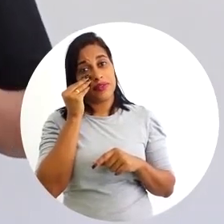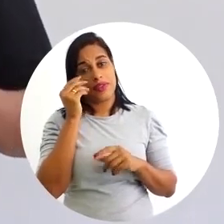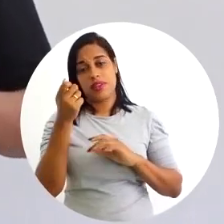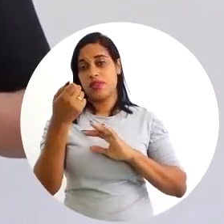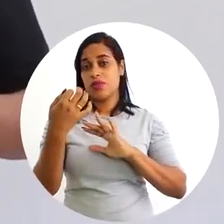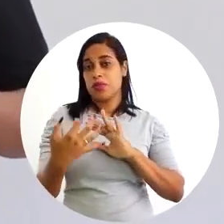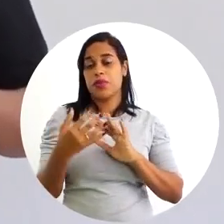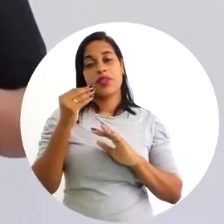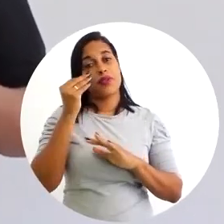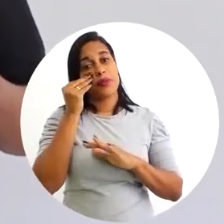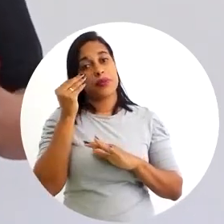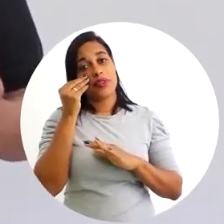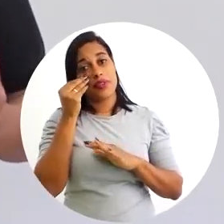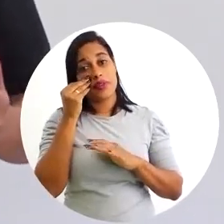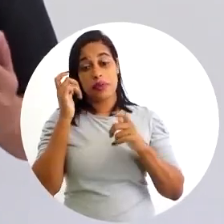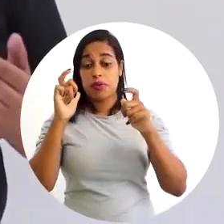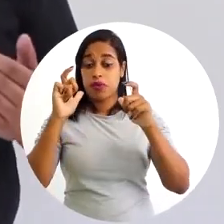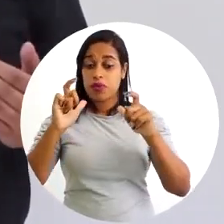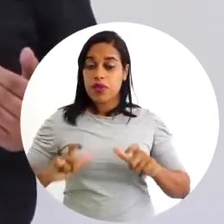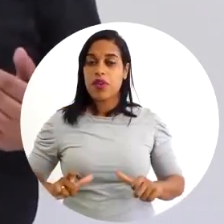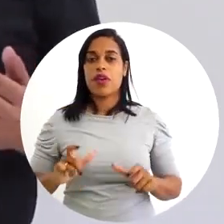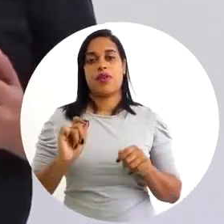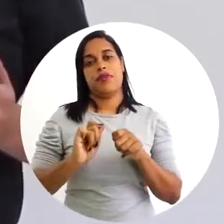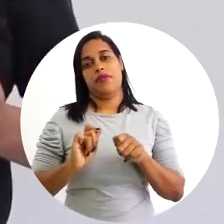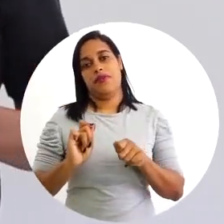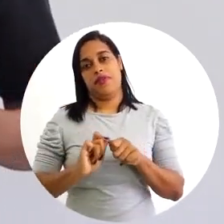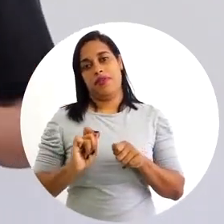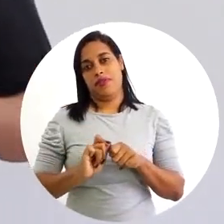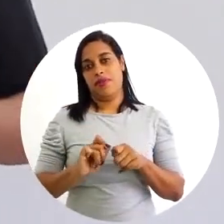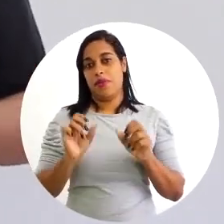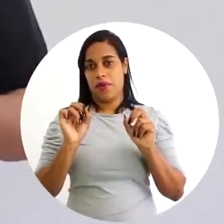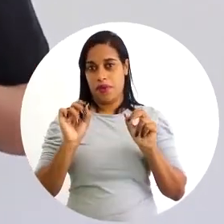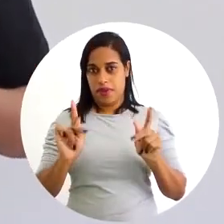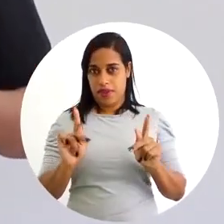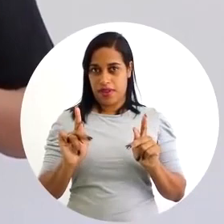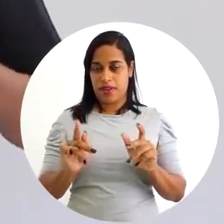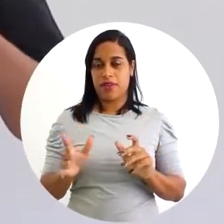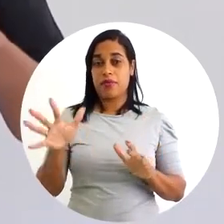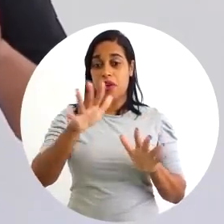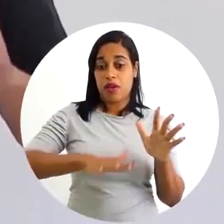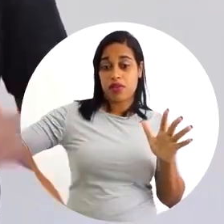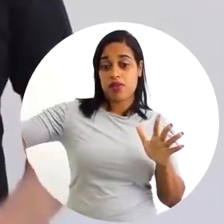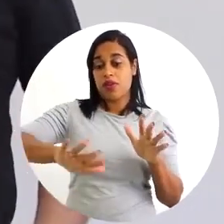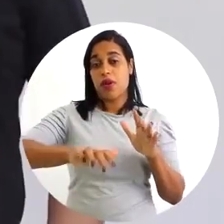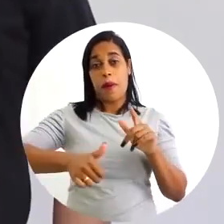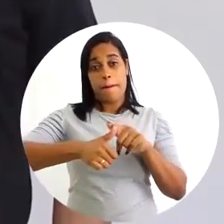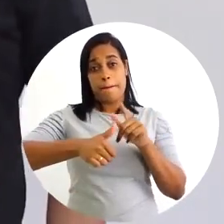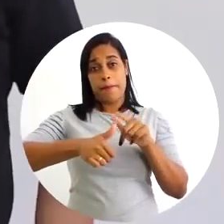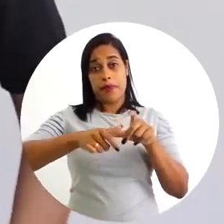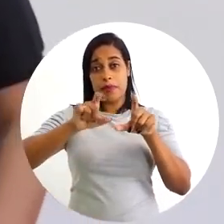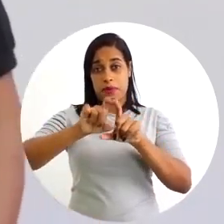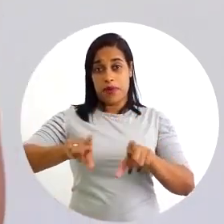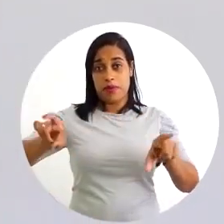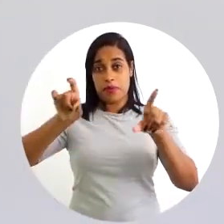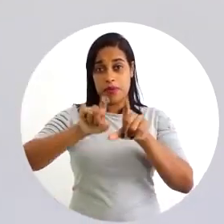falando especificamente do local que foi feito, ok? Mas, de modo geral, no primeiro parágrafo,